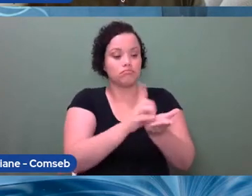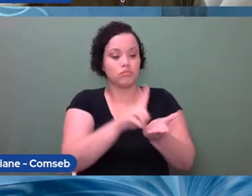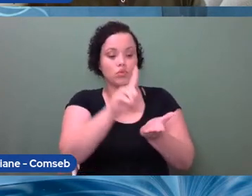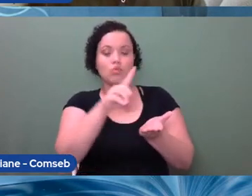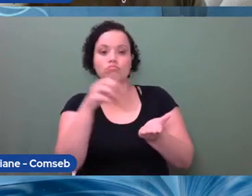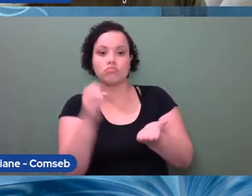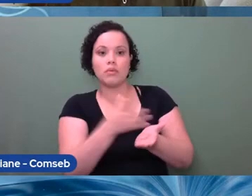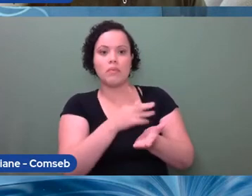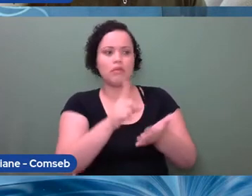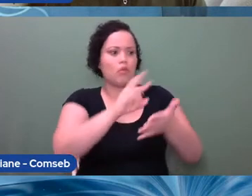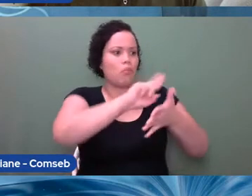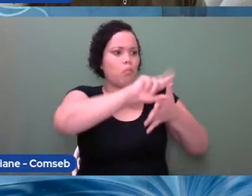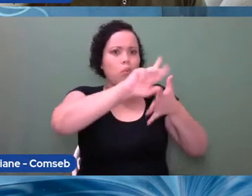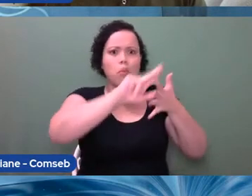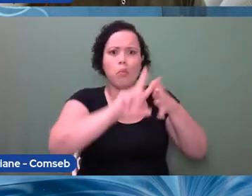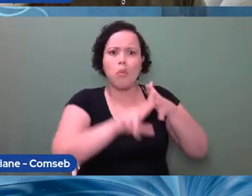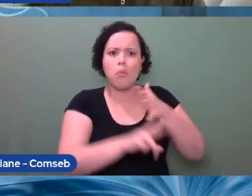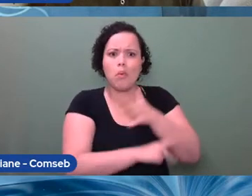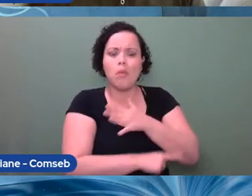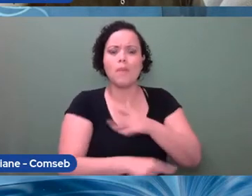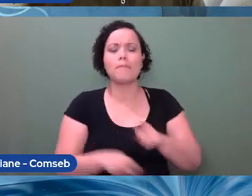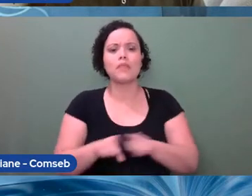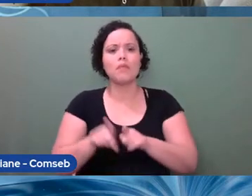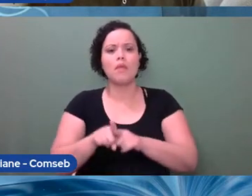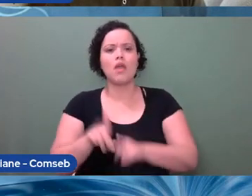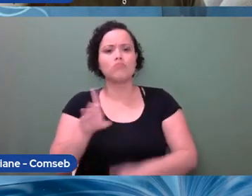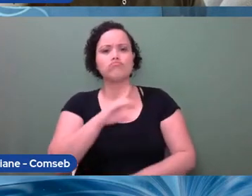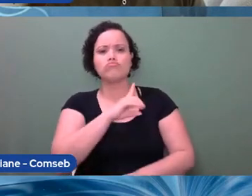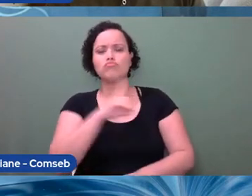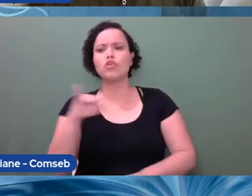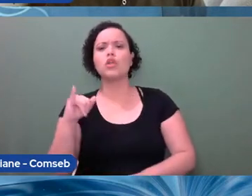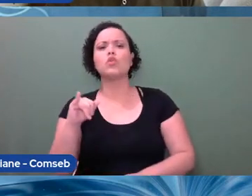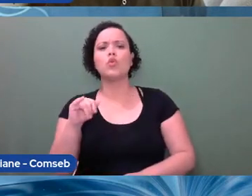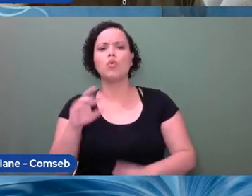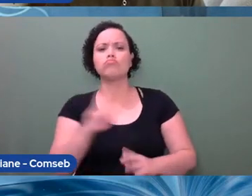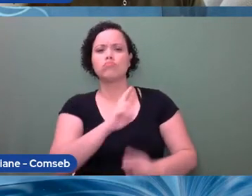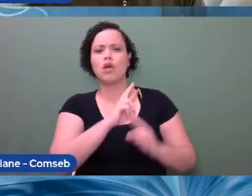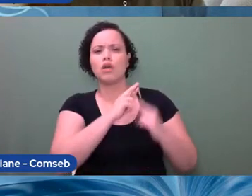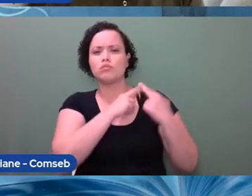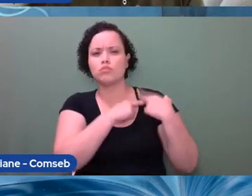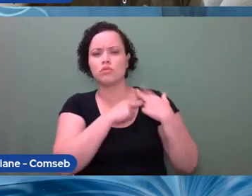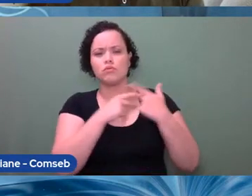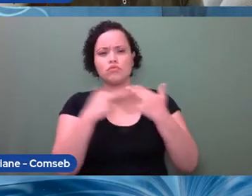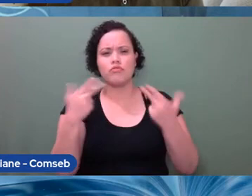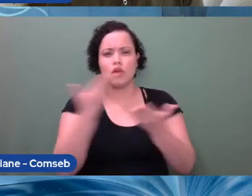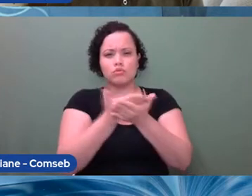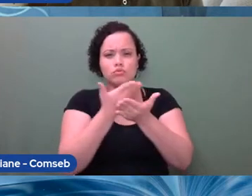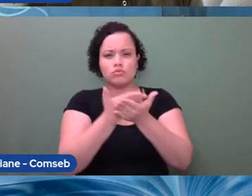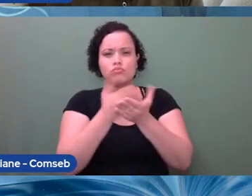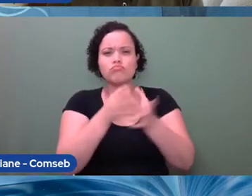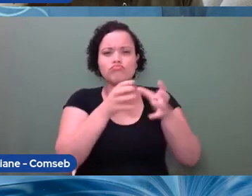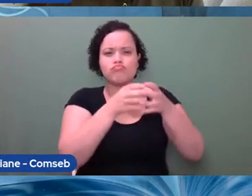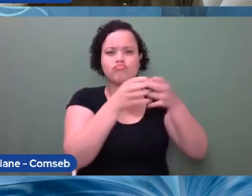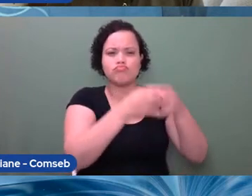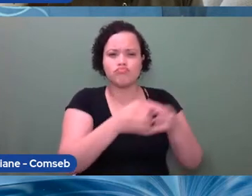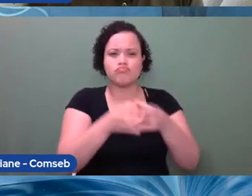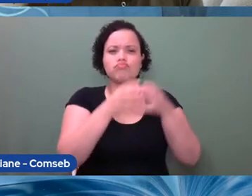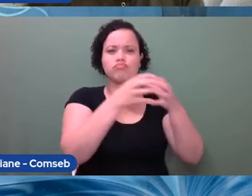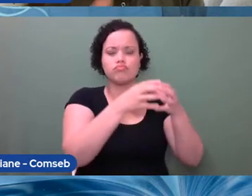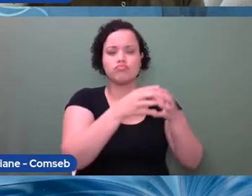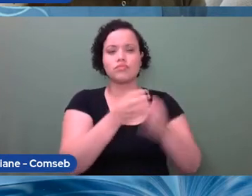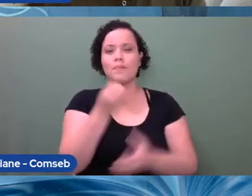outros. E atualmente dirige grupos de estudo aprofundado da doutrina espírita e do Evangelho de Jesus. José Alberto, muito bem-vindo.